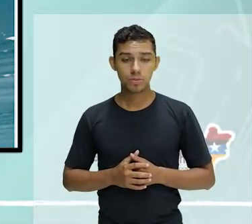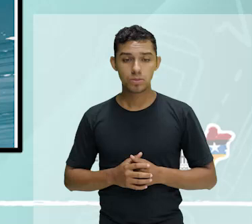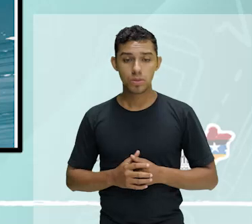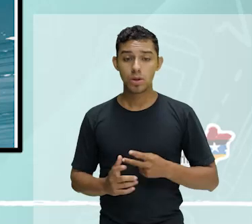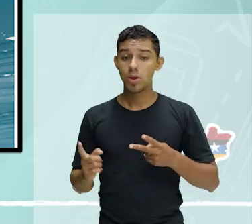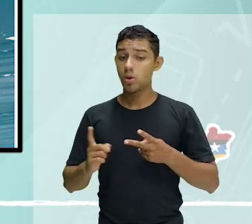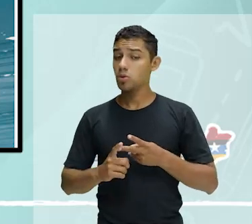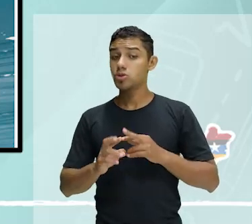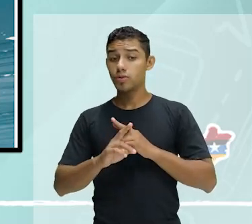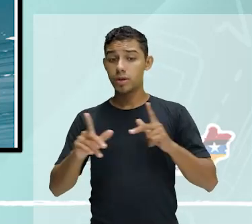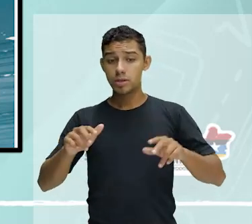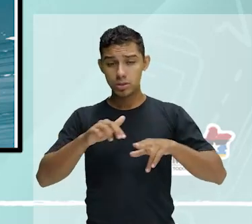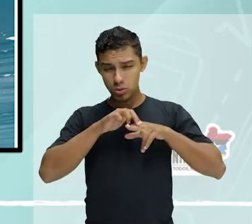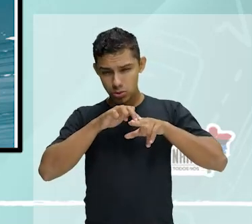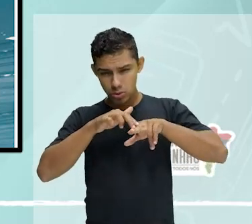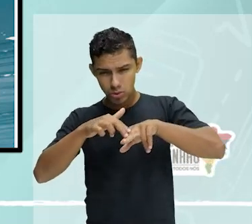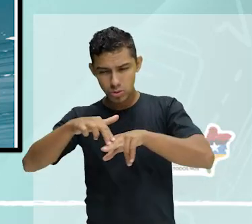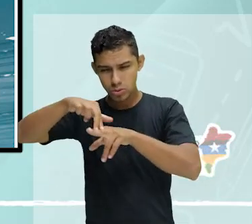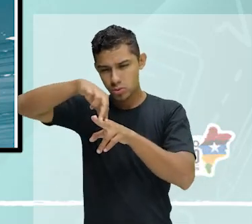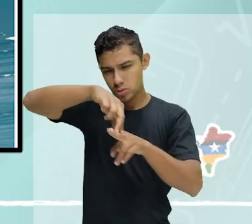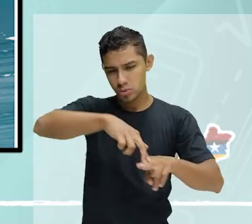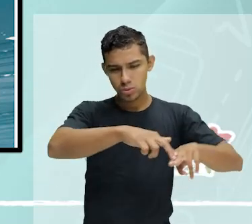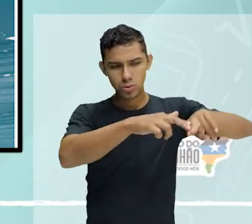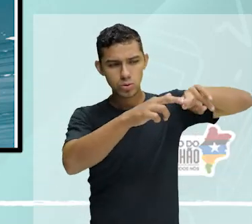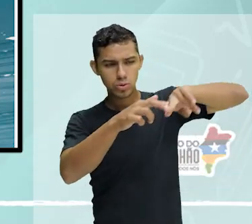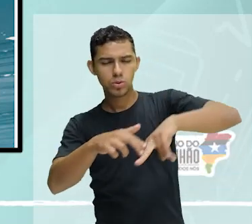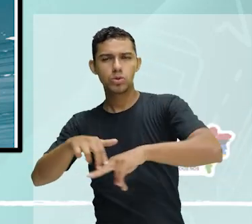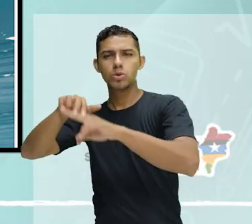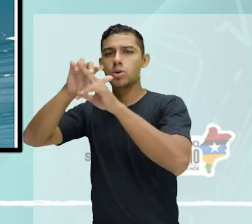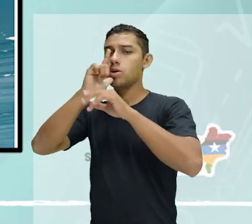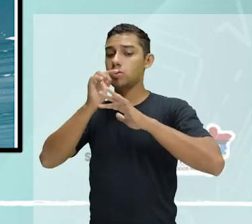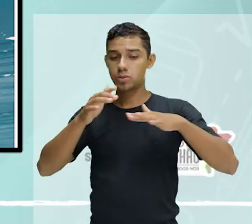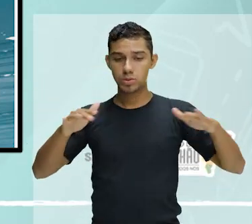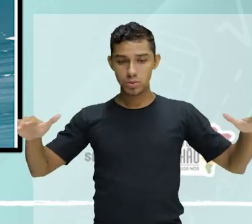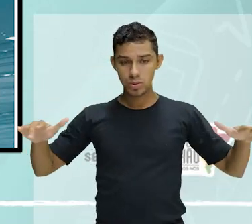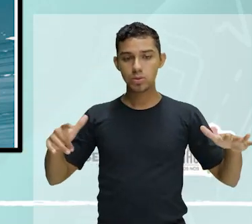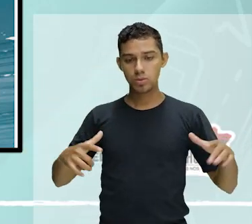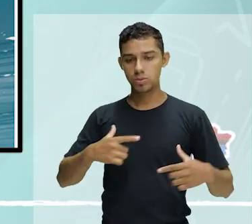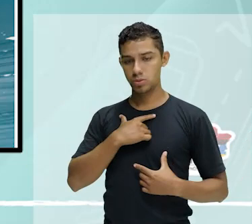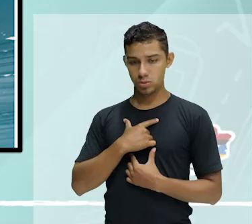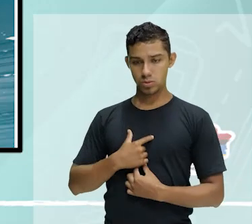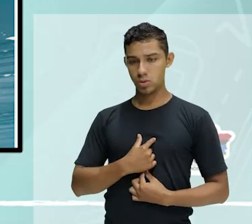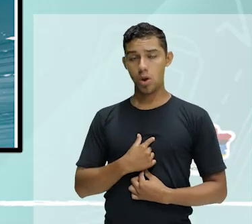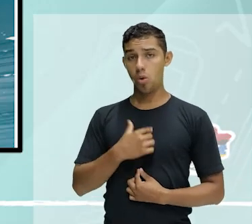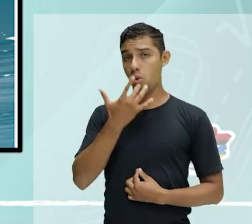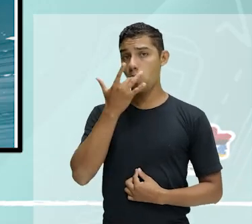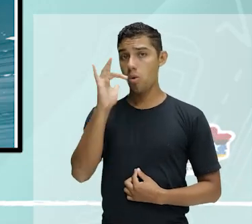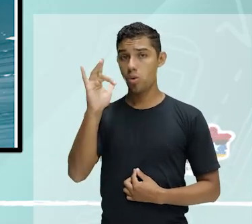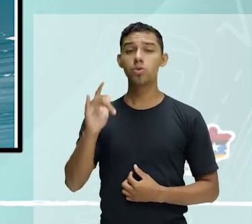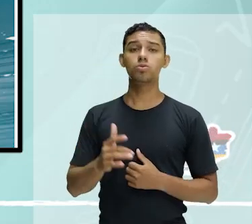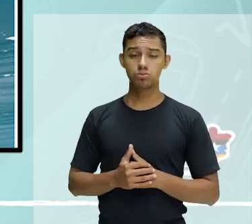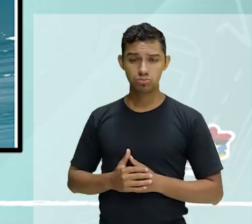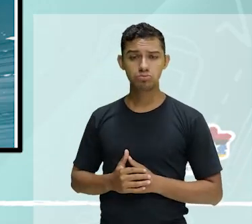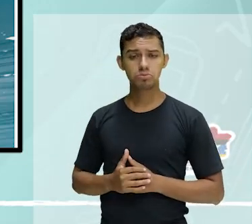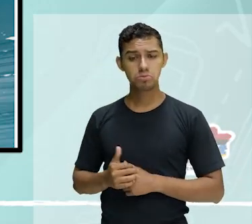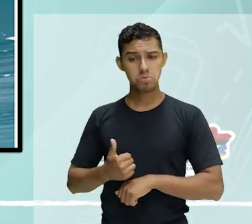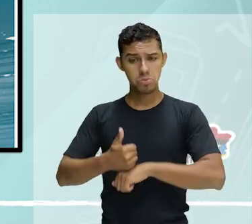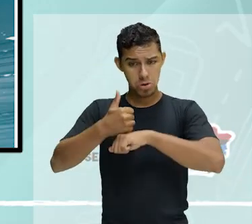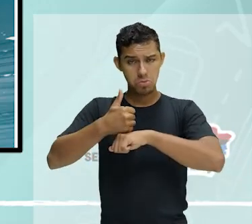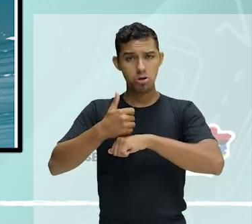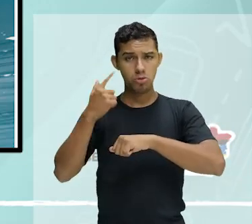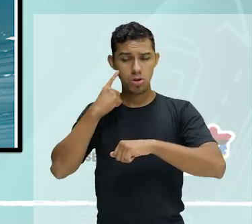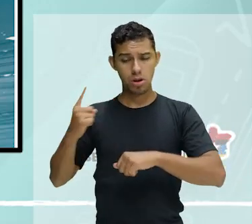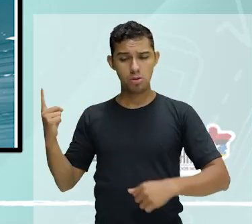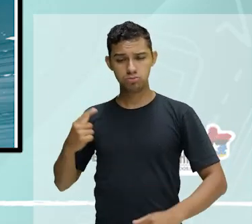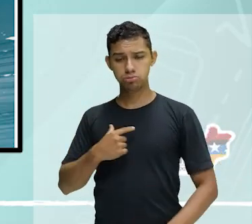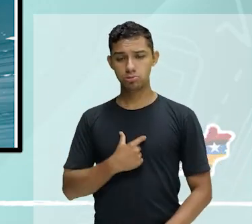Diferenciação sinestésica. Trouxe aqui uma imagem de outro medalhista, dessa vez, medalha de ouro aqui do surf brasileiro. Na Olimpíada,